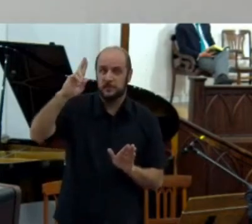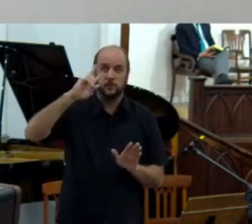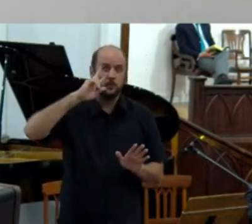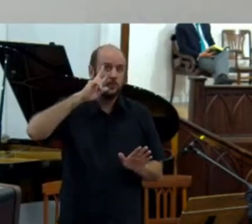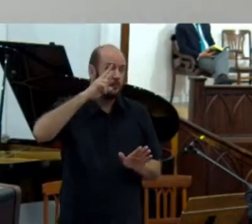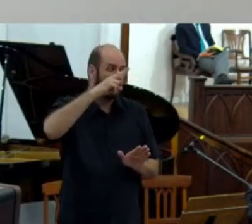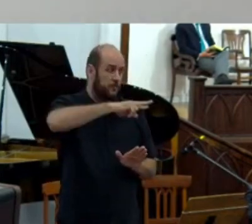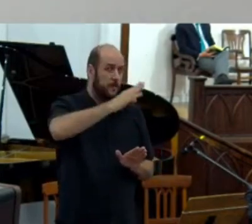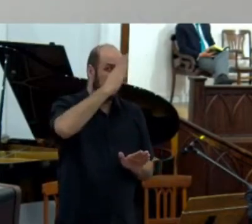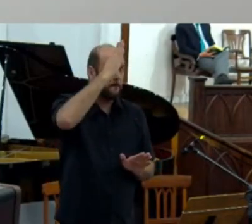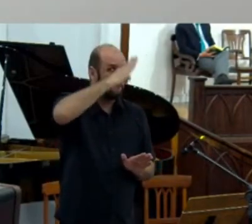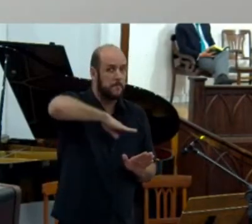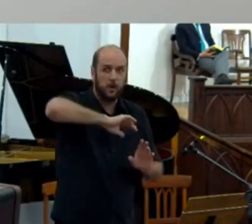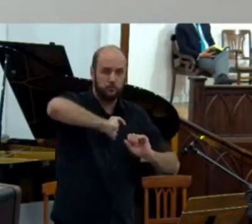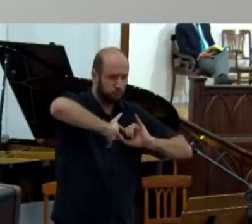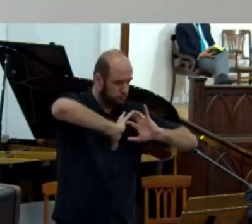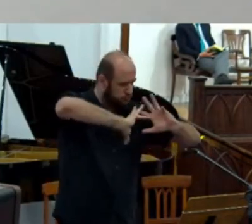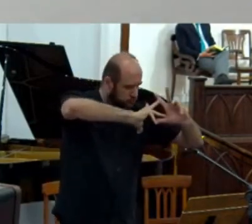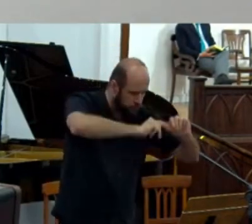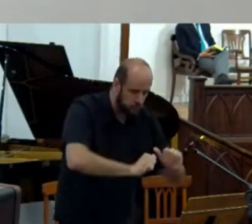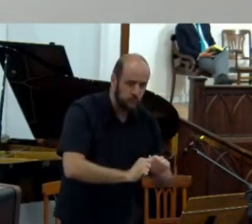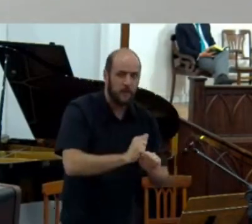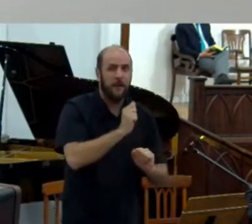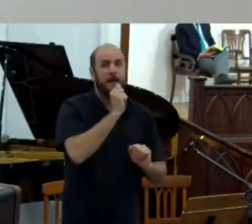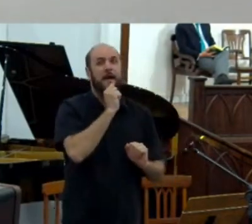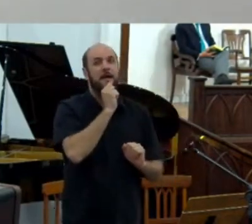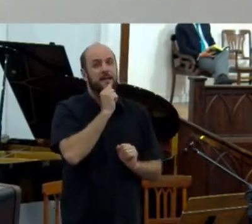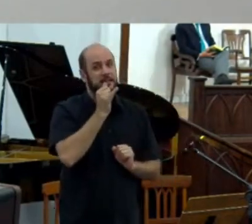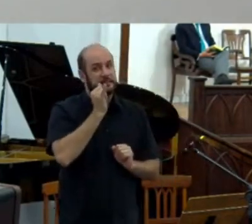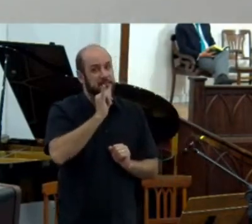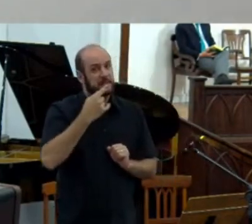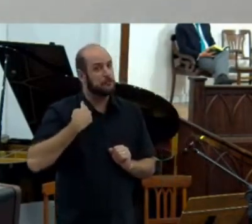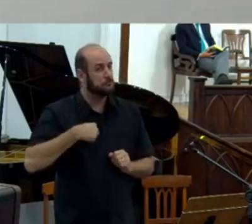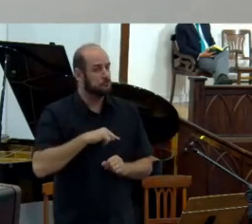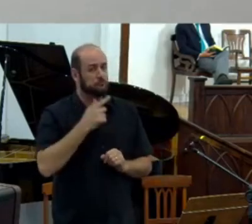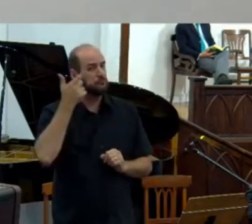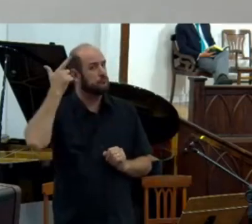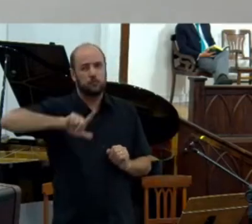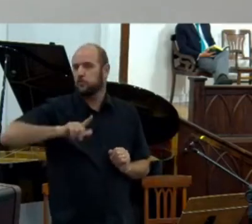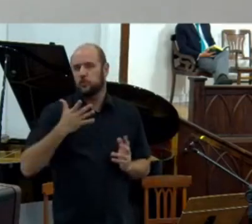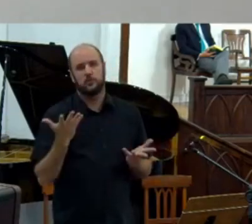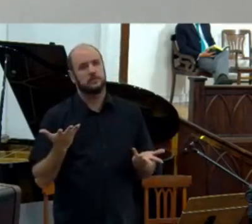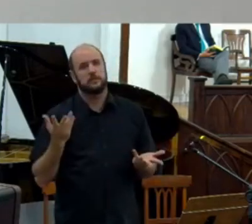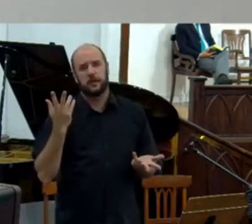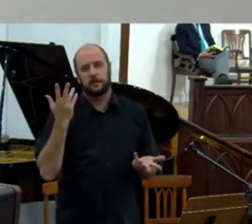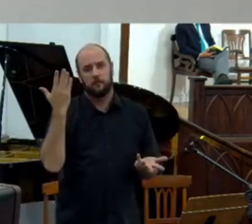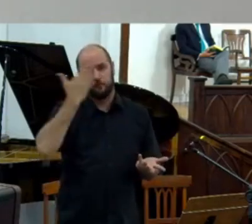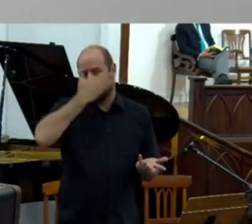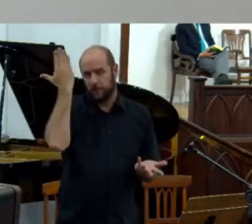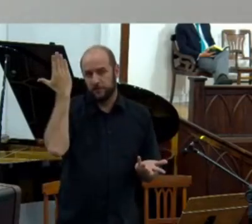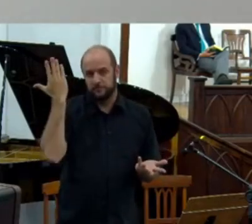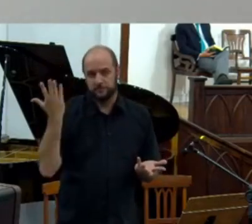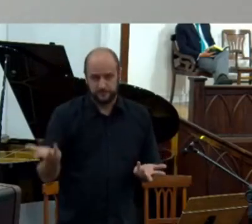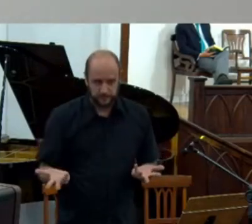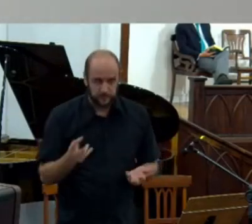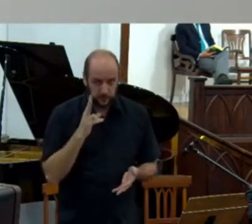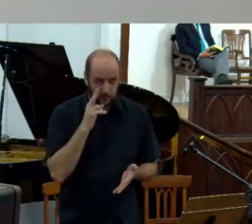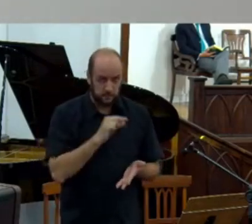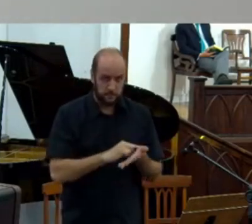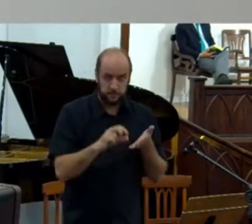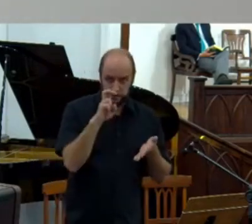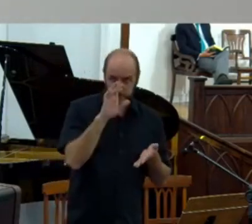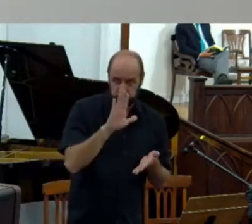o mal em sua completude, mesmo que nós não sejamos capazes de fazer isso. Veja o versículo 5.